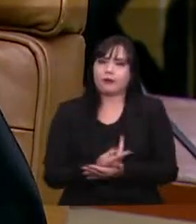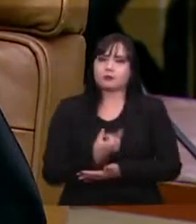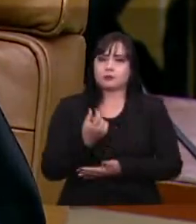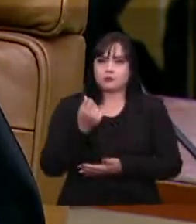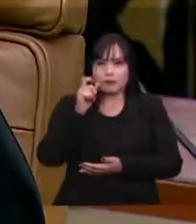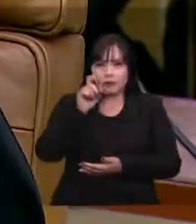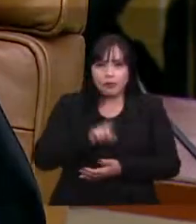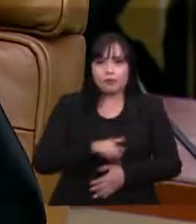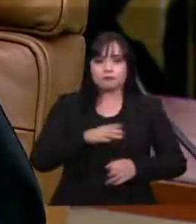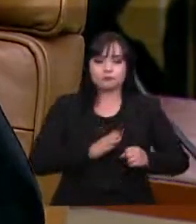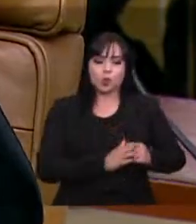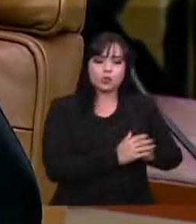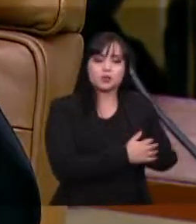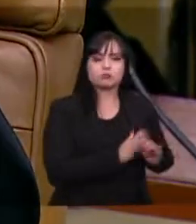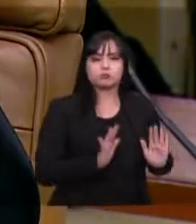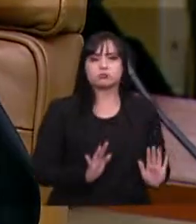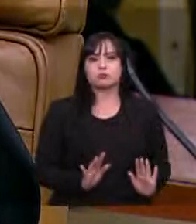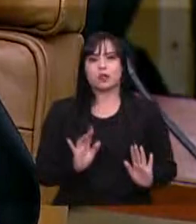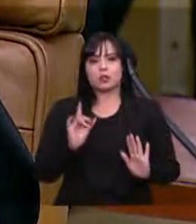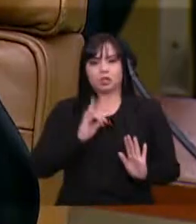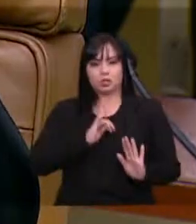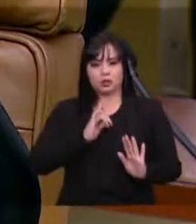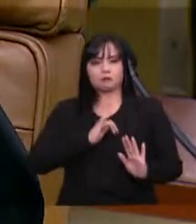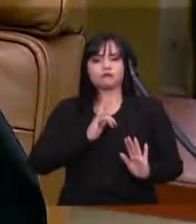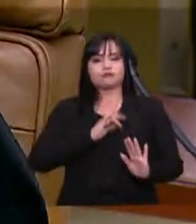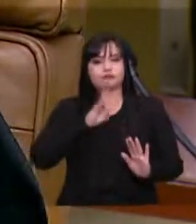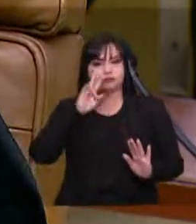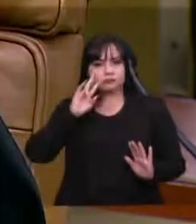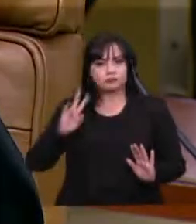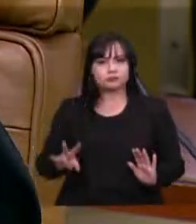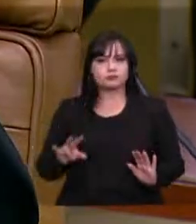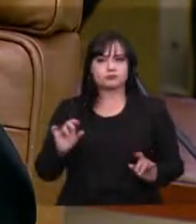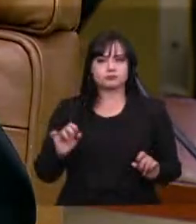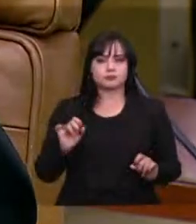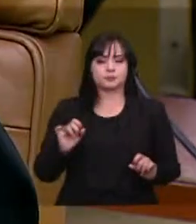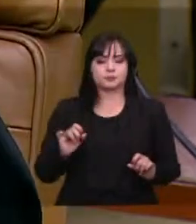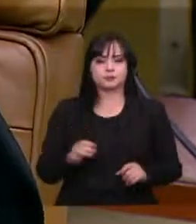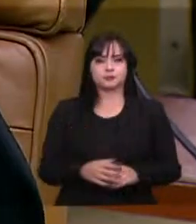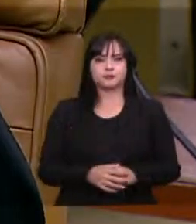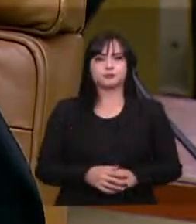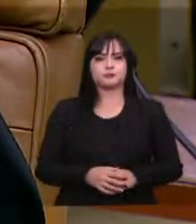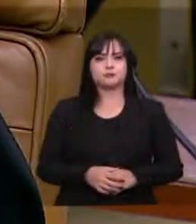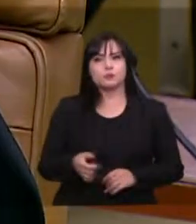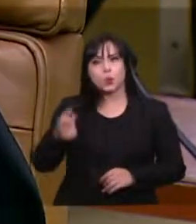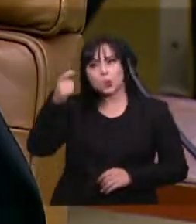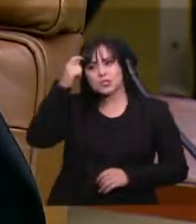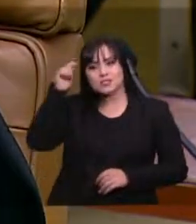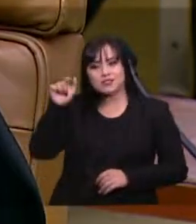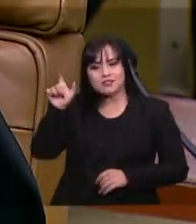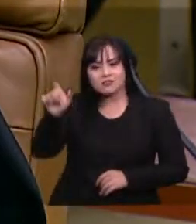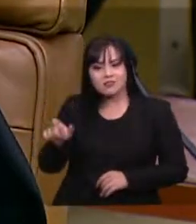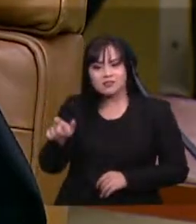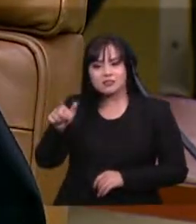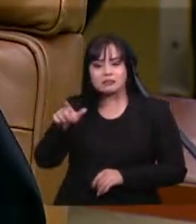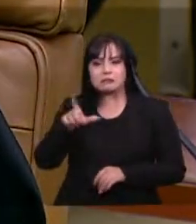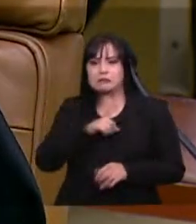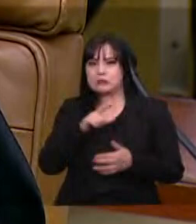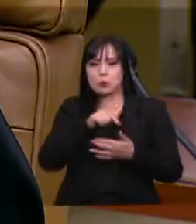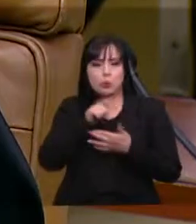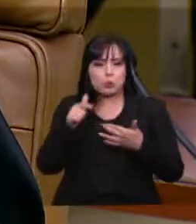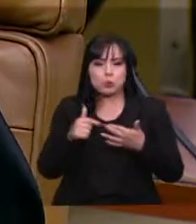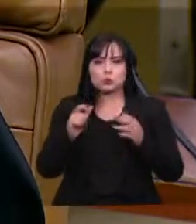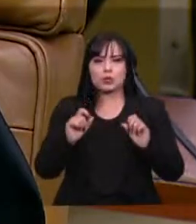ocultação sendo suficiente para tal desiderato a consciência da proveniência ilícita dos recursos